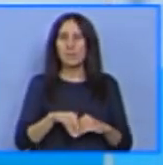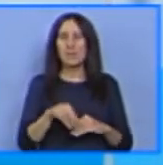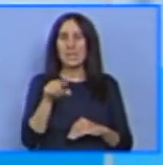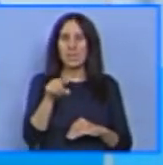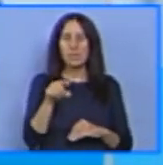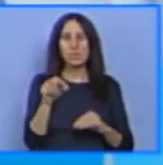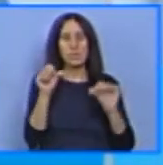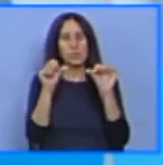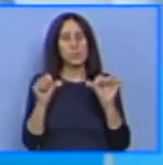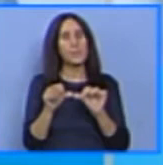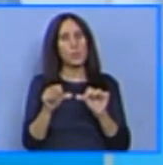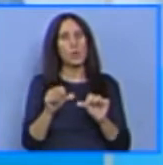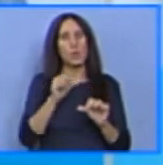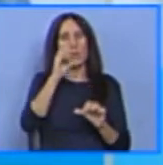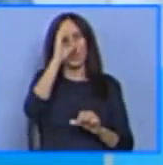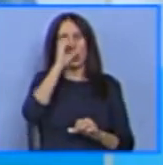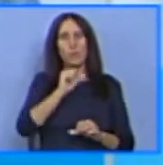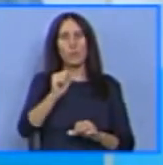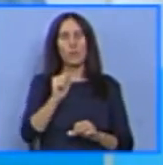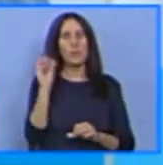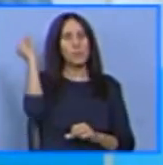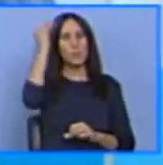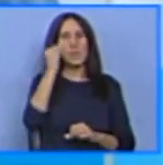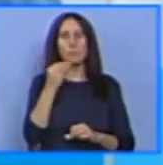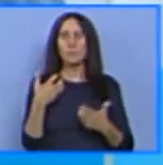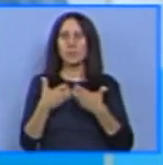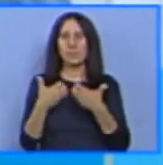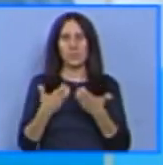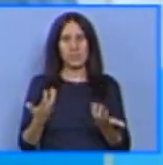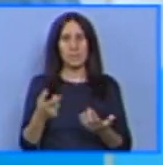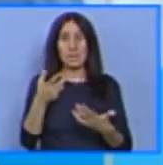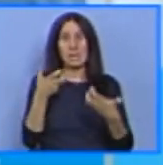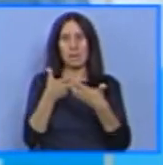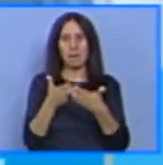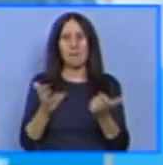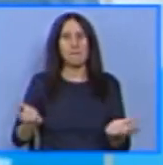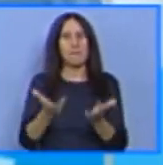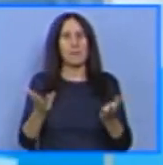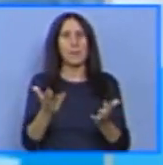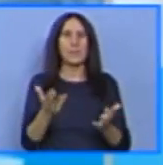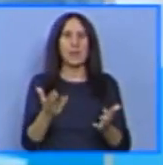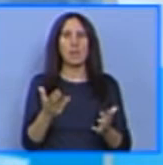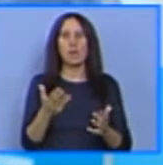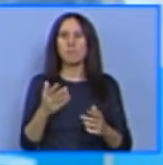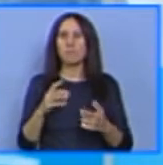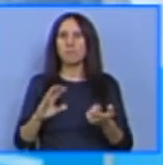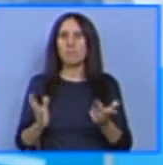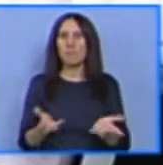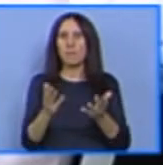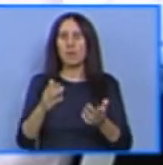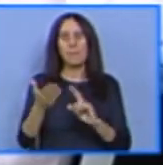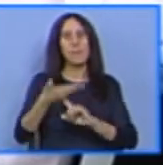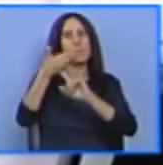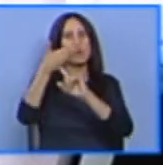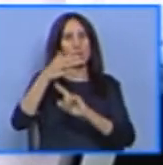o governo republicano era um governo muito belicista, portanto, fazia da guerra uma grande cruzada patriótica.